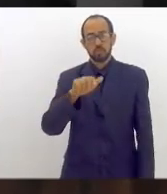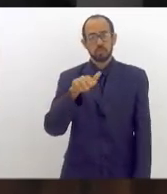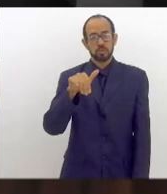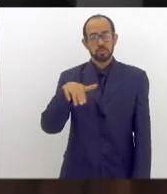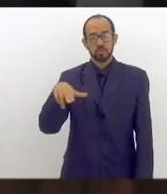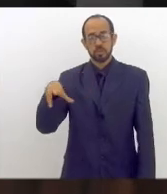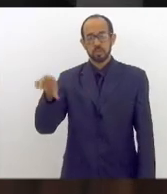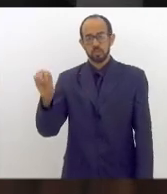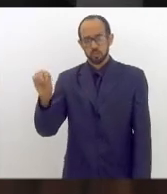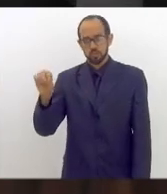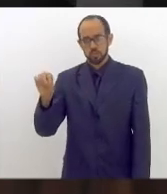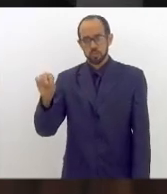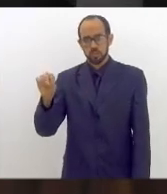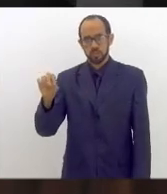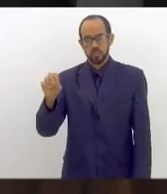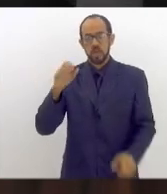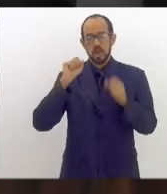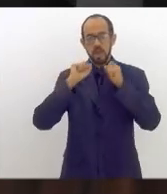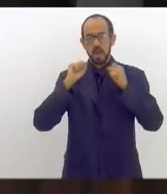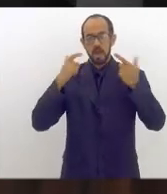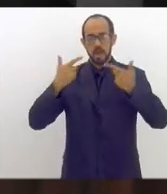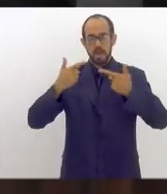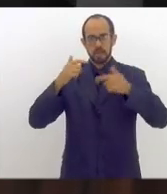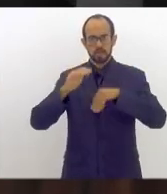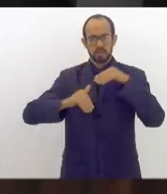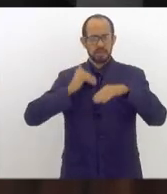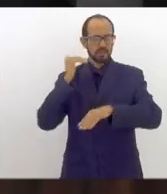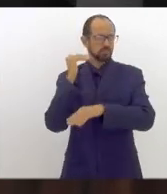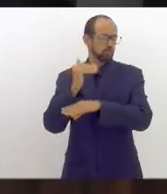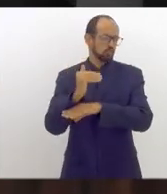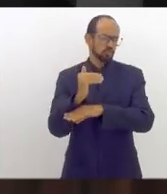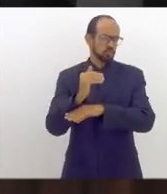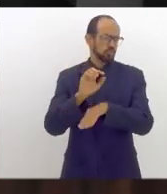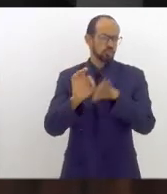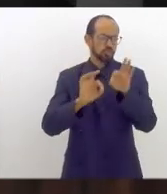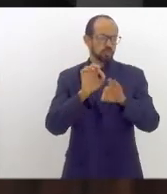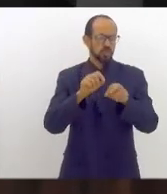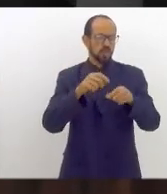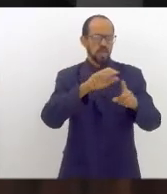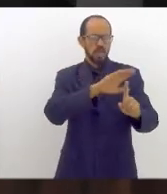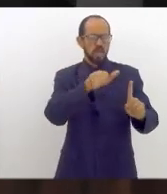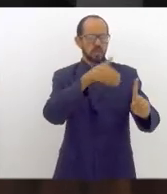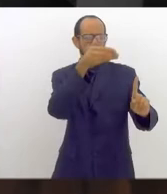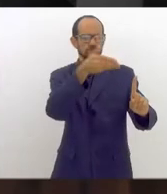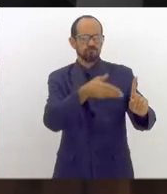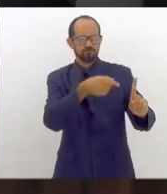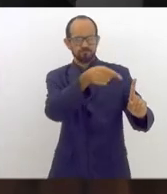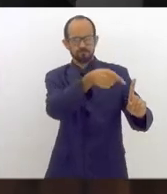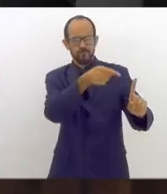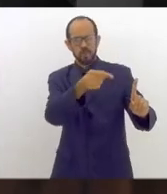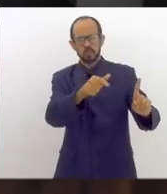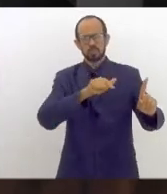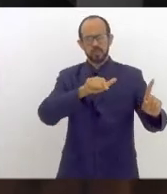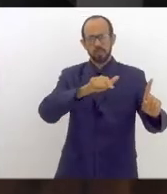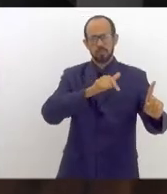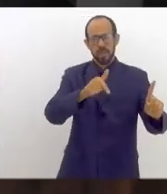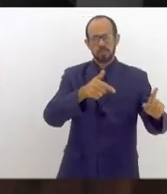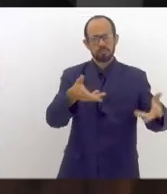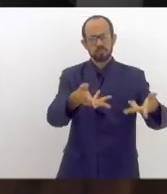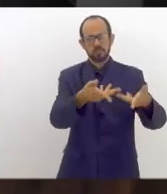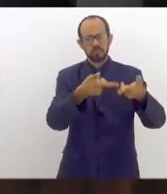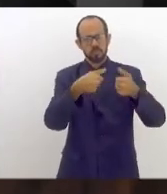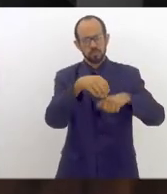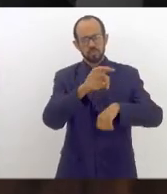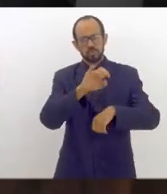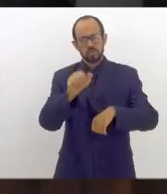Silva Barreto alérgi está acima de tudo fazendo um justo reconhecimento público ao brilhante trabalho realizado pelo Tribunal de